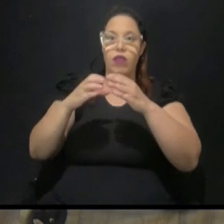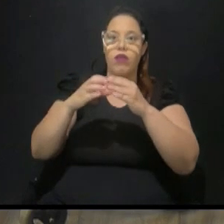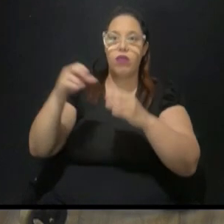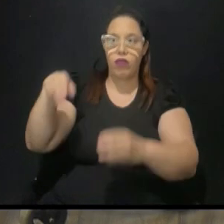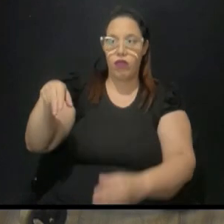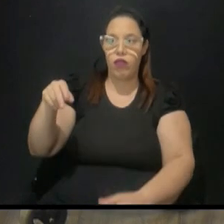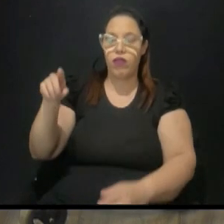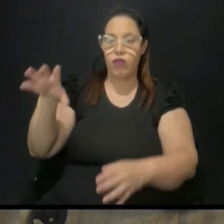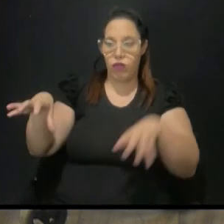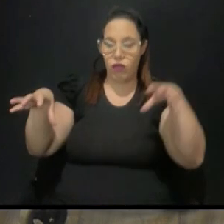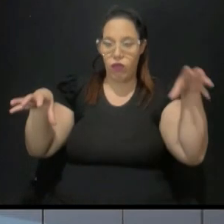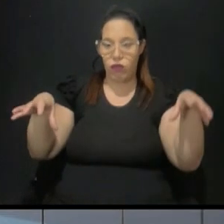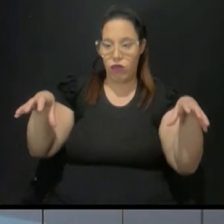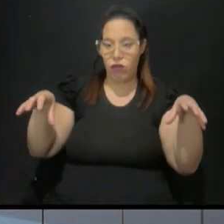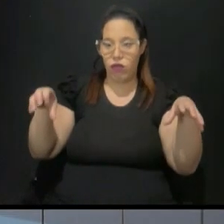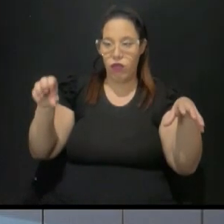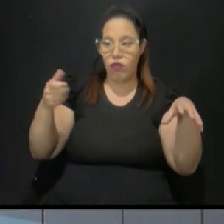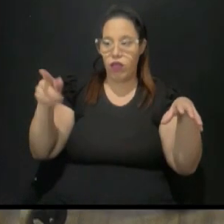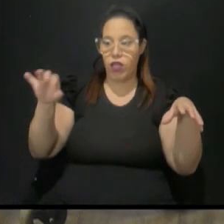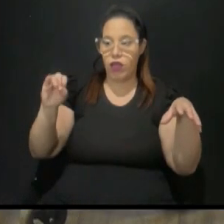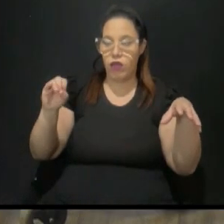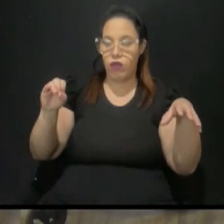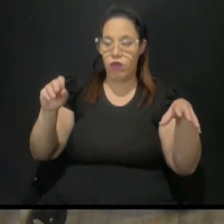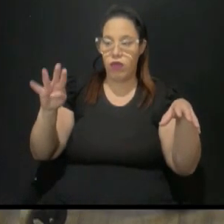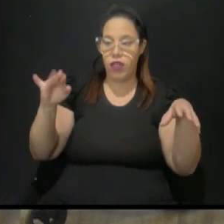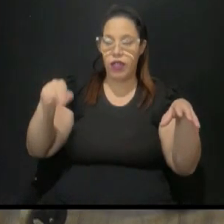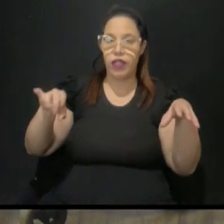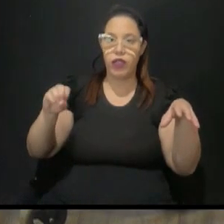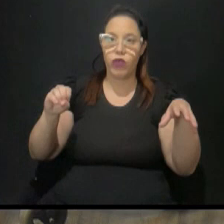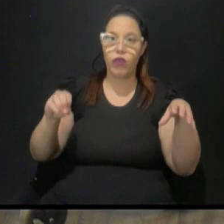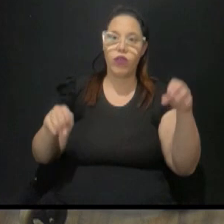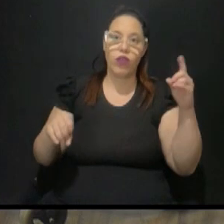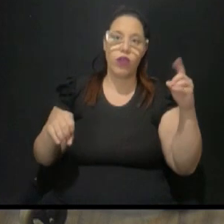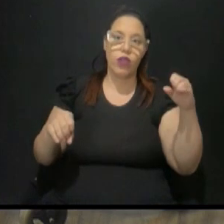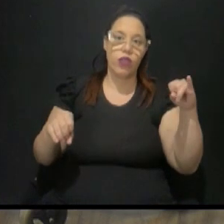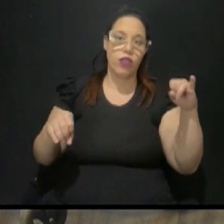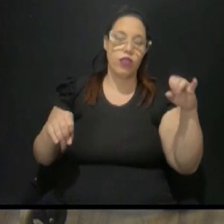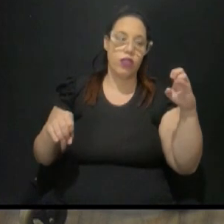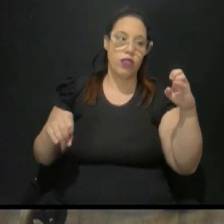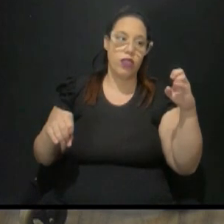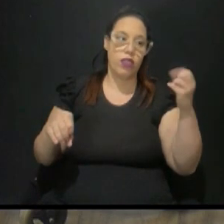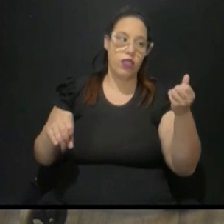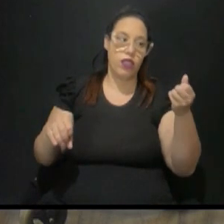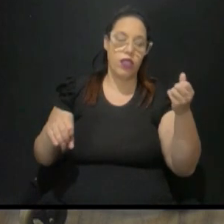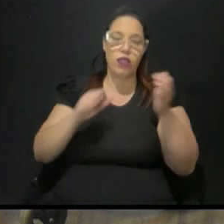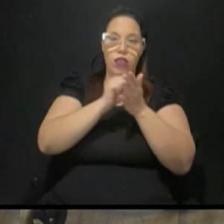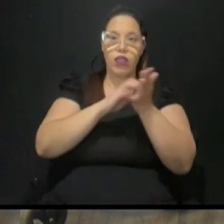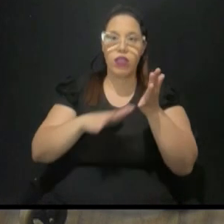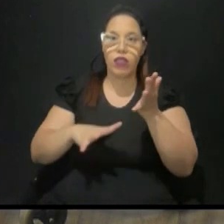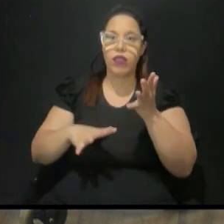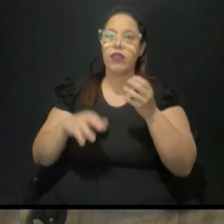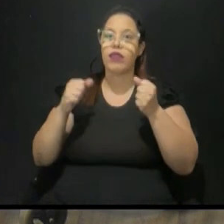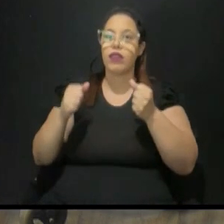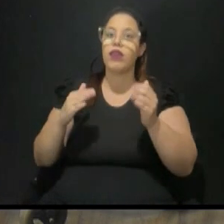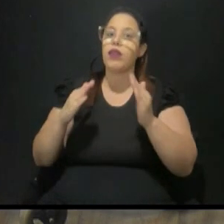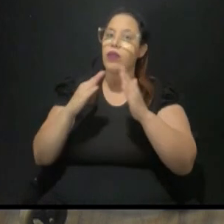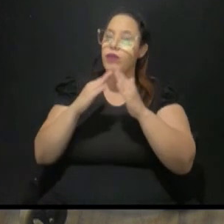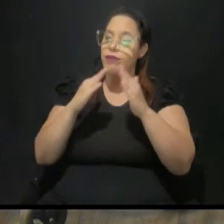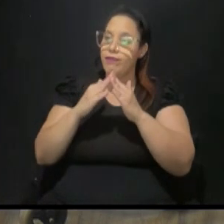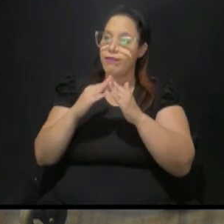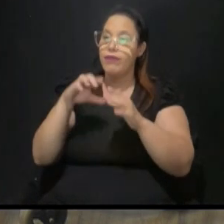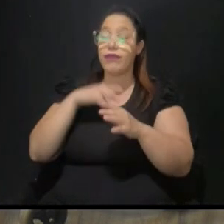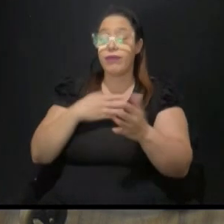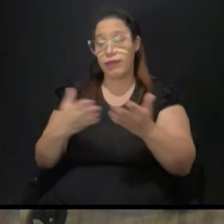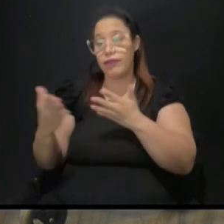São Bernardo e o DIC 6. Tá certo, então, e para você participar dessas atividades, então, basta morar em Campinas e ter essa disponibilidade